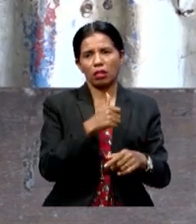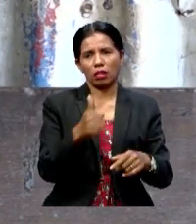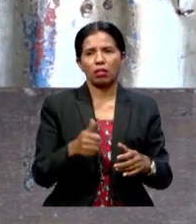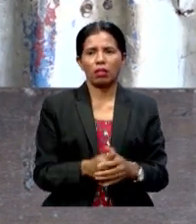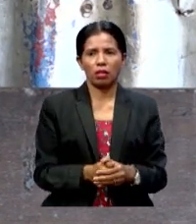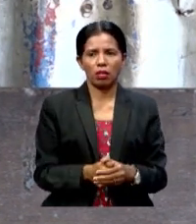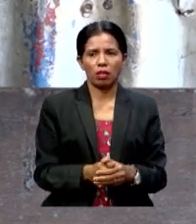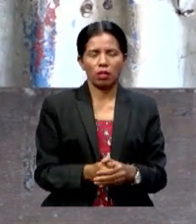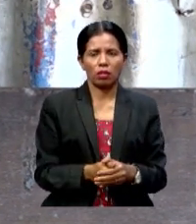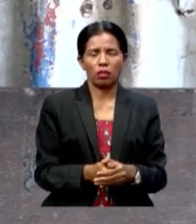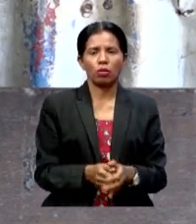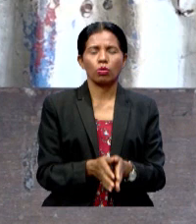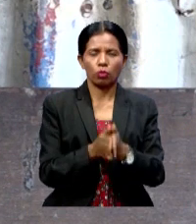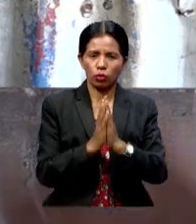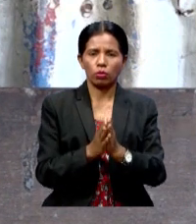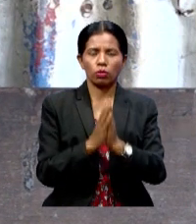Serumah itu.